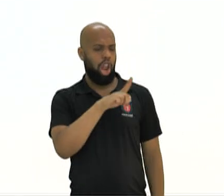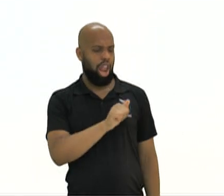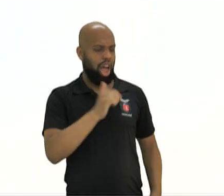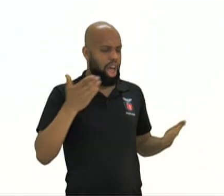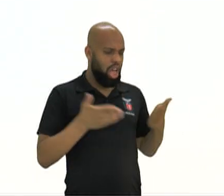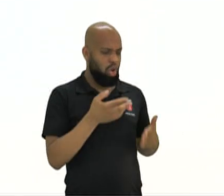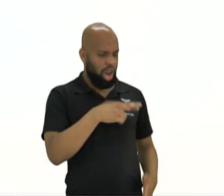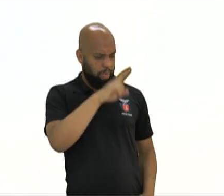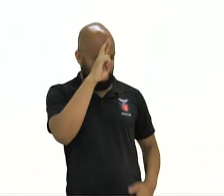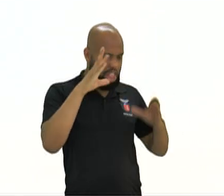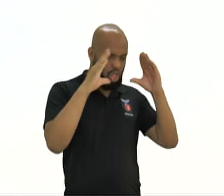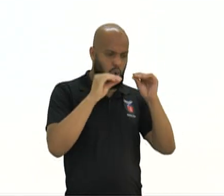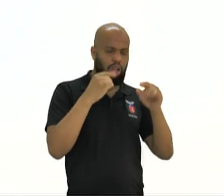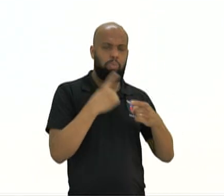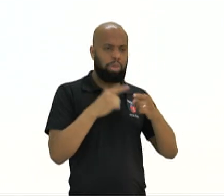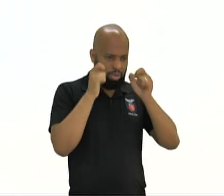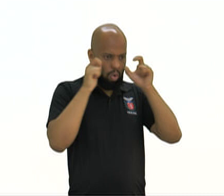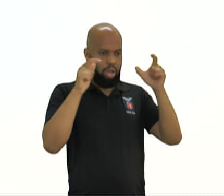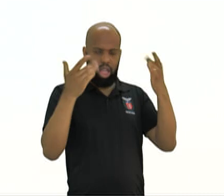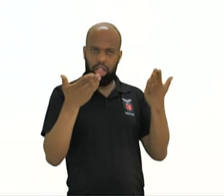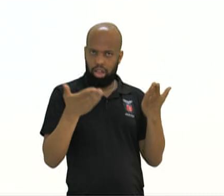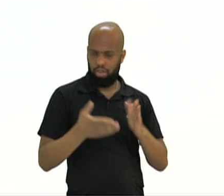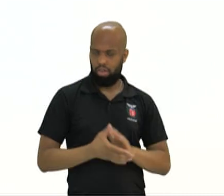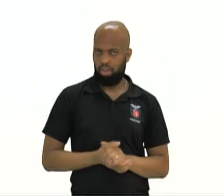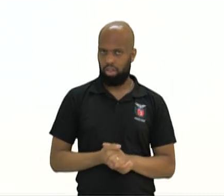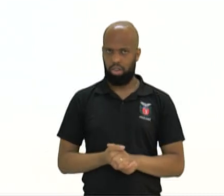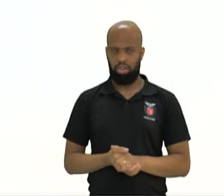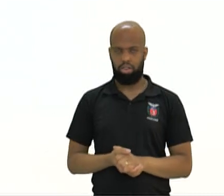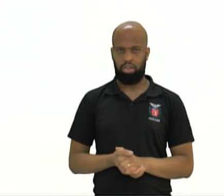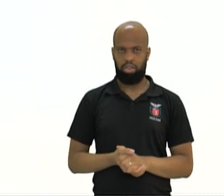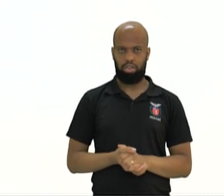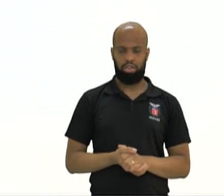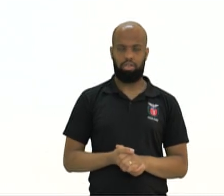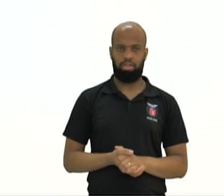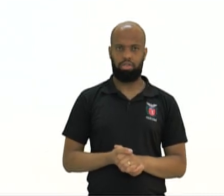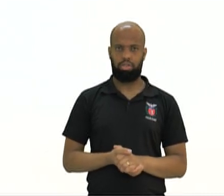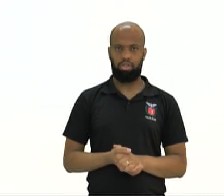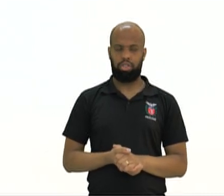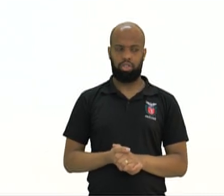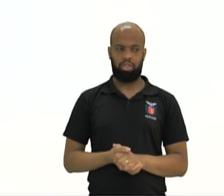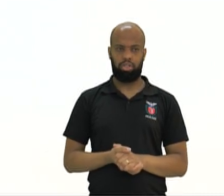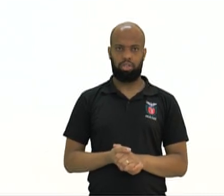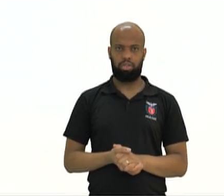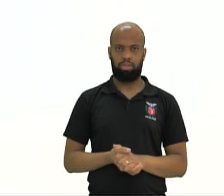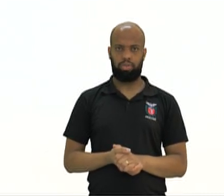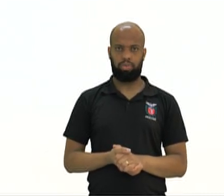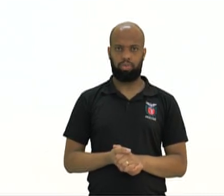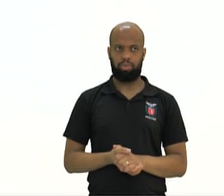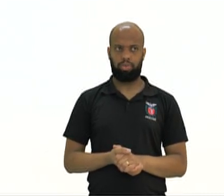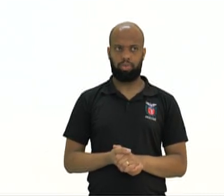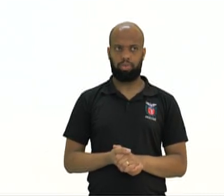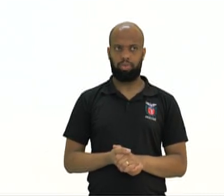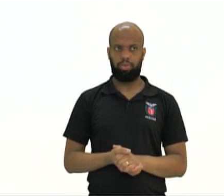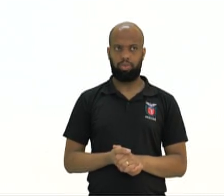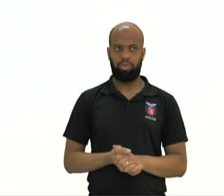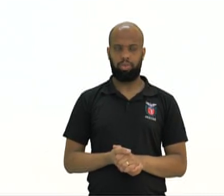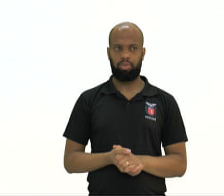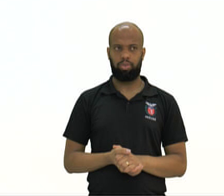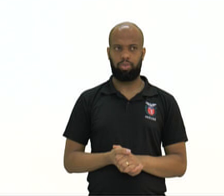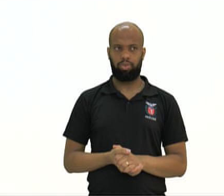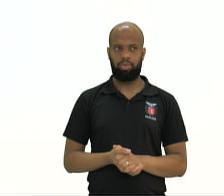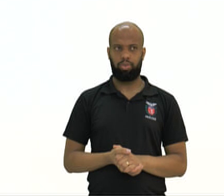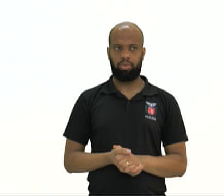acordada? Mom, research shows that kids perform better in school when they get 7 hours of sleep instead of